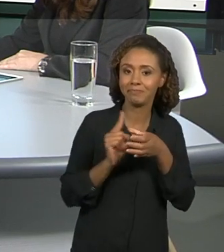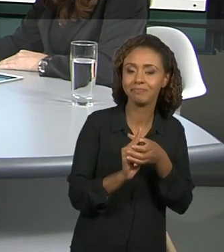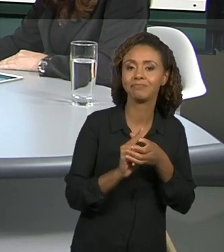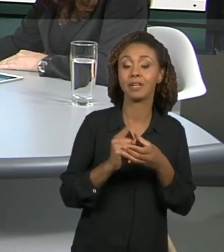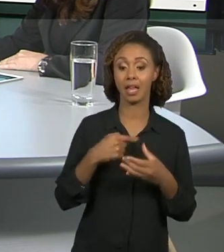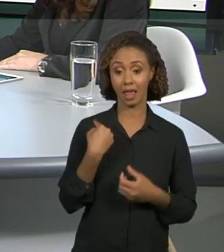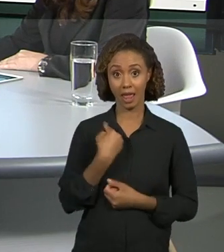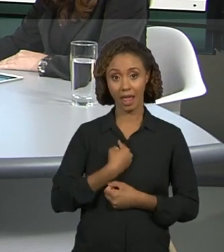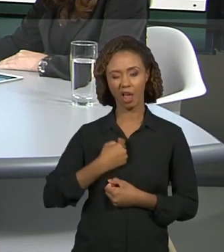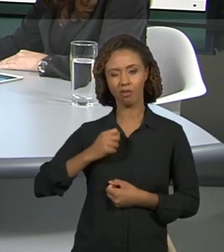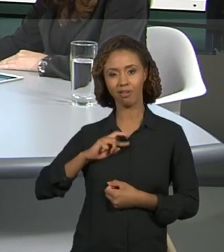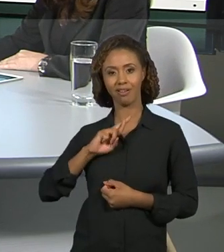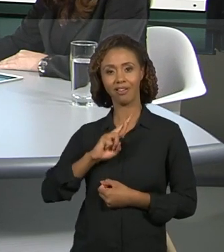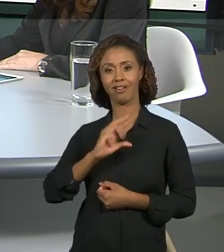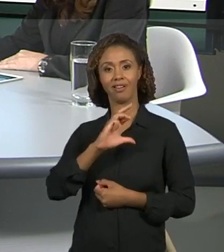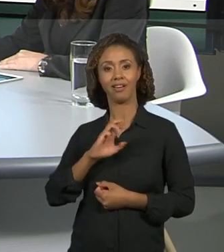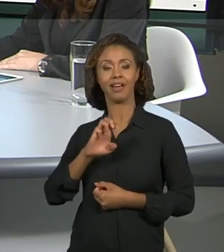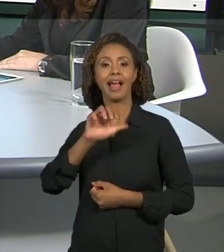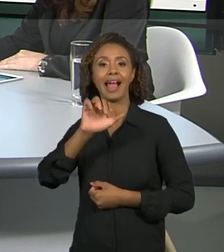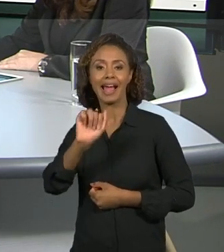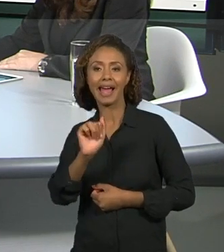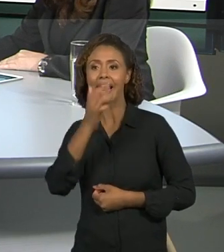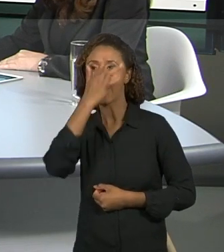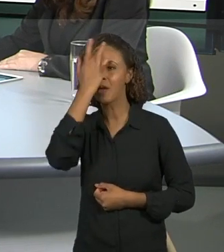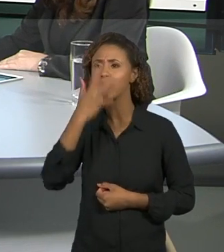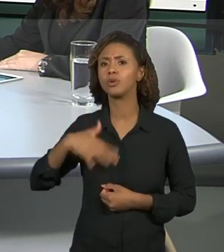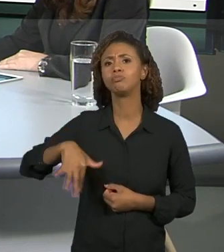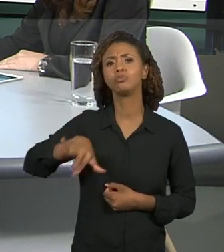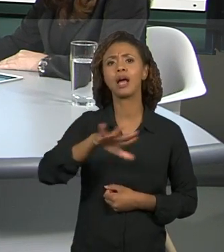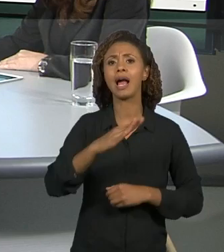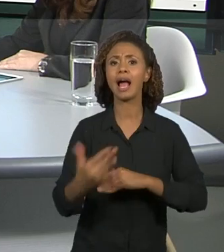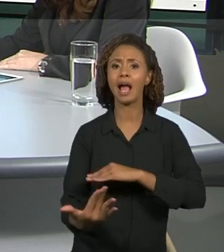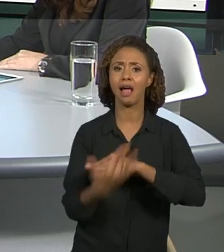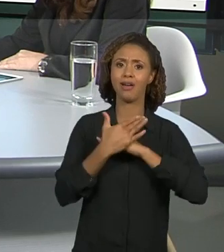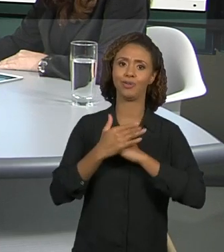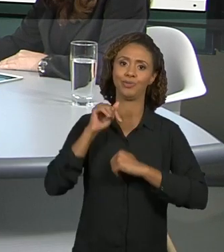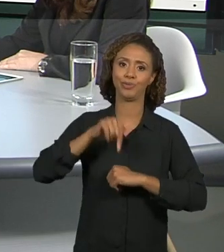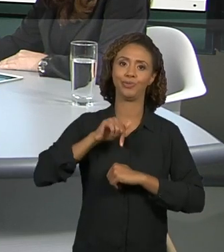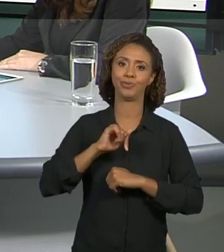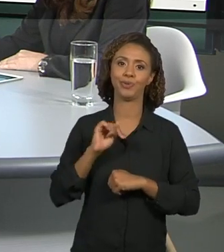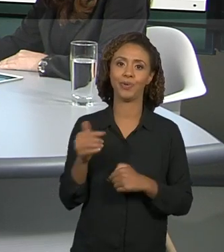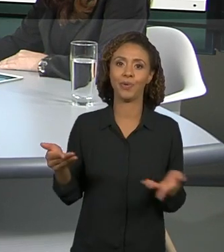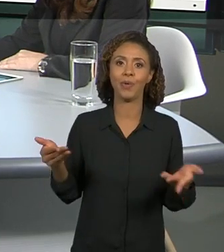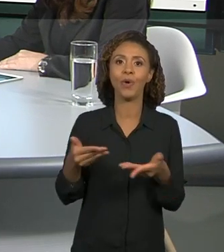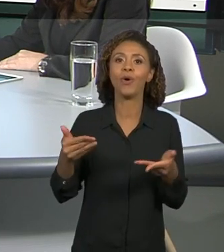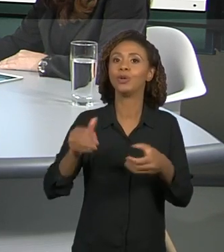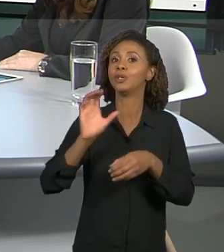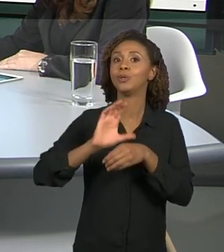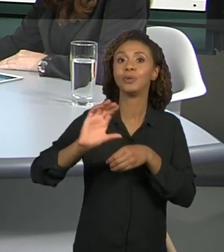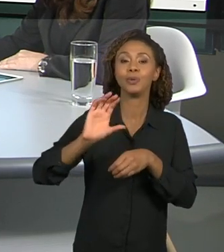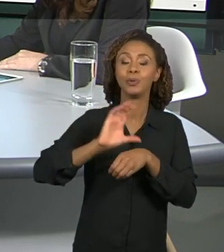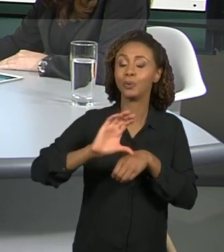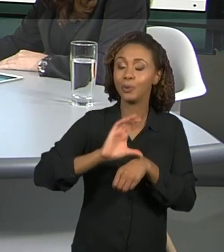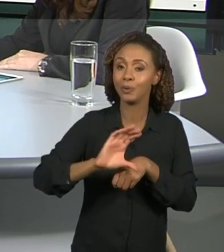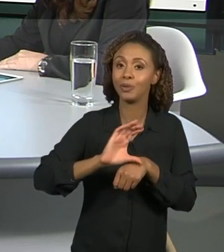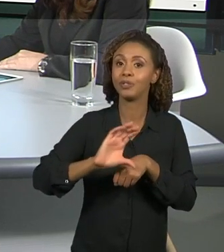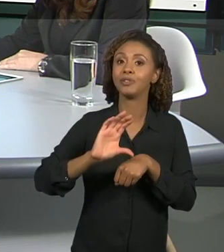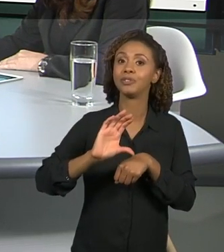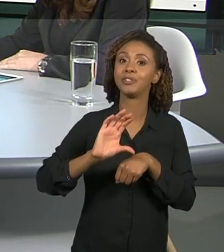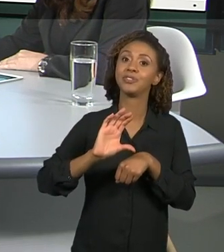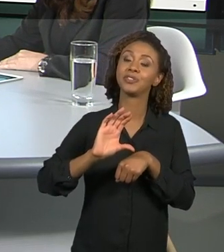parte do crea todos que o a maneira contribuíram para chegar aonde ele chegou que é realmente a